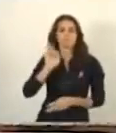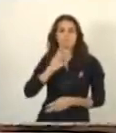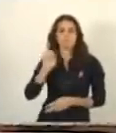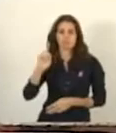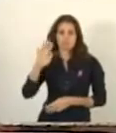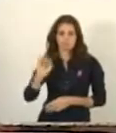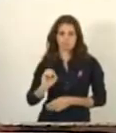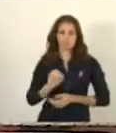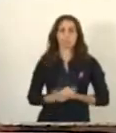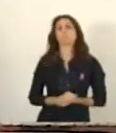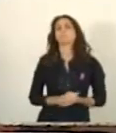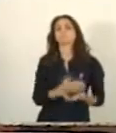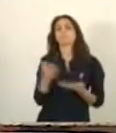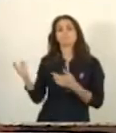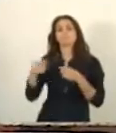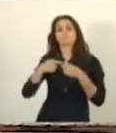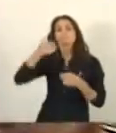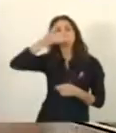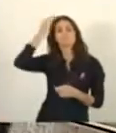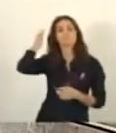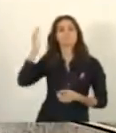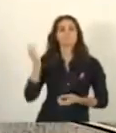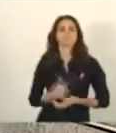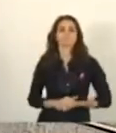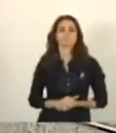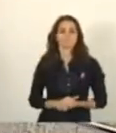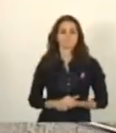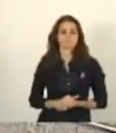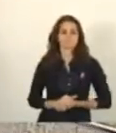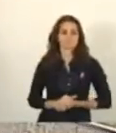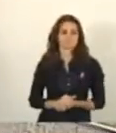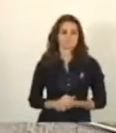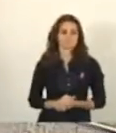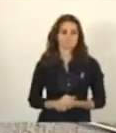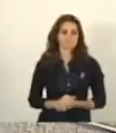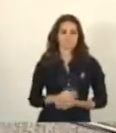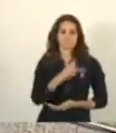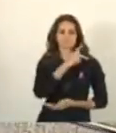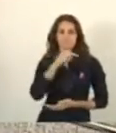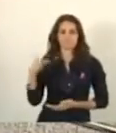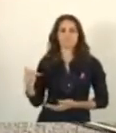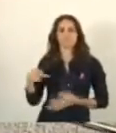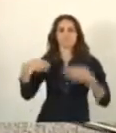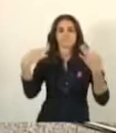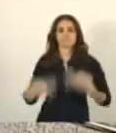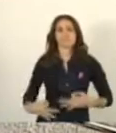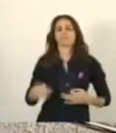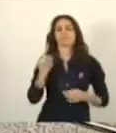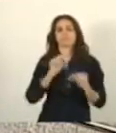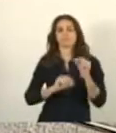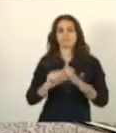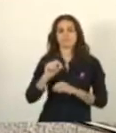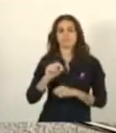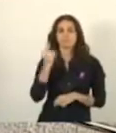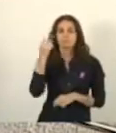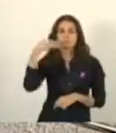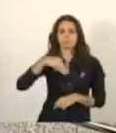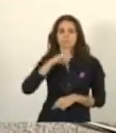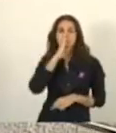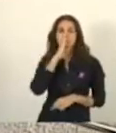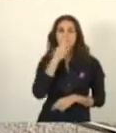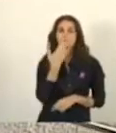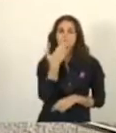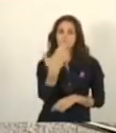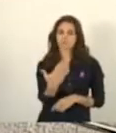logo a seguir. Então, com a palavra, o deputado Hércules. Presidente, eu tenho certeza que esse minuto de silêncio que eu